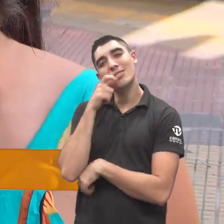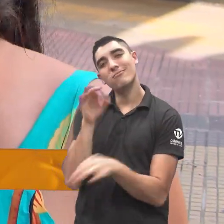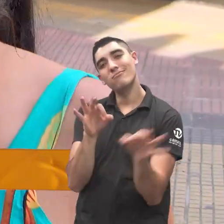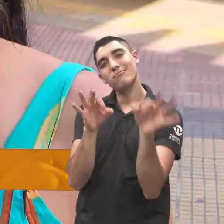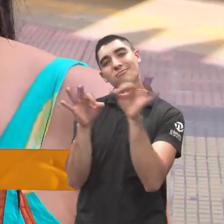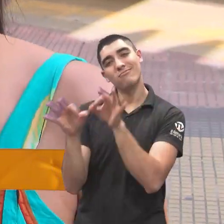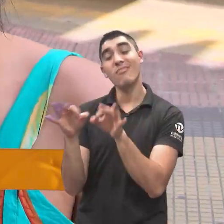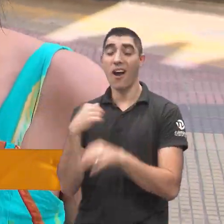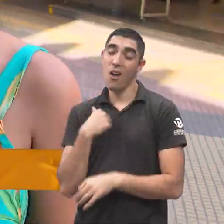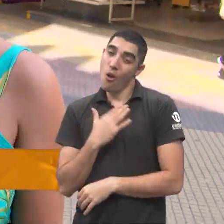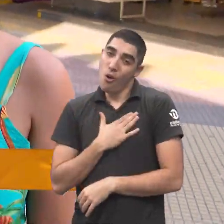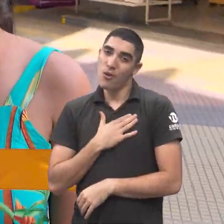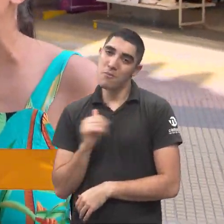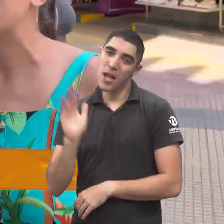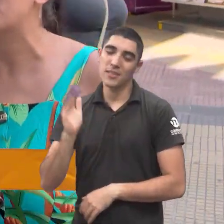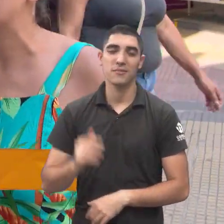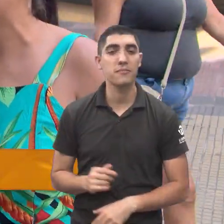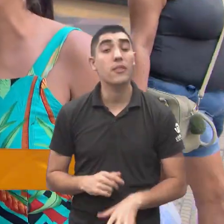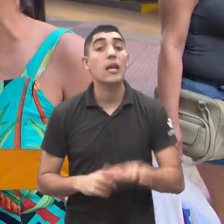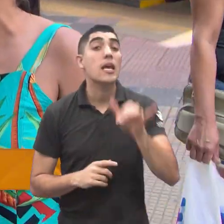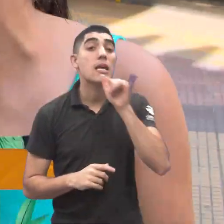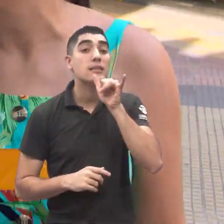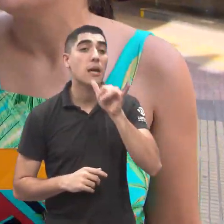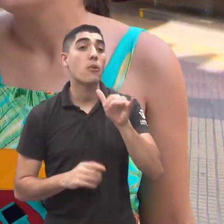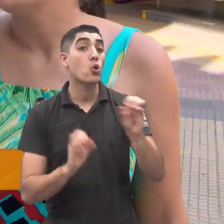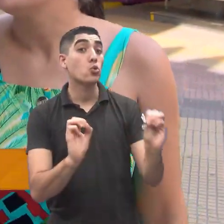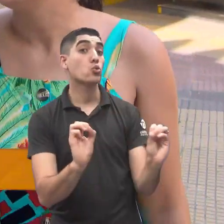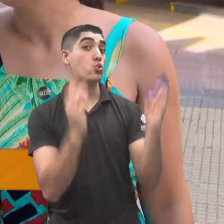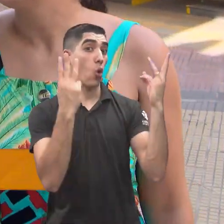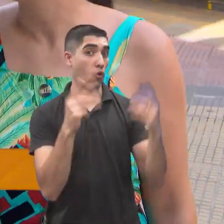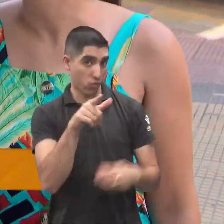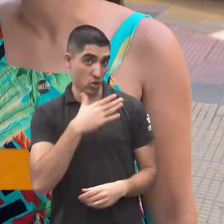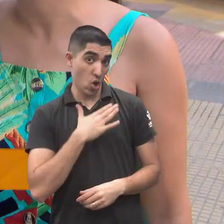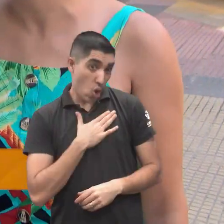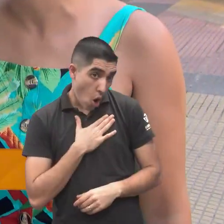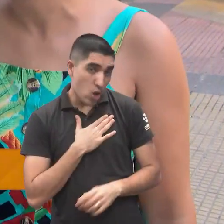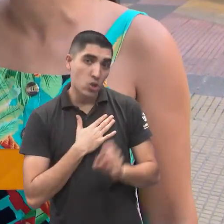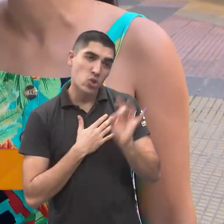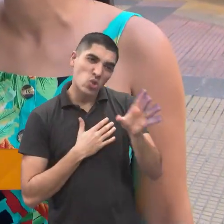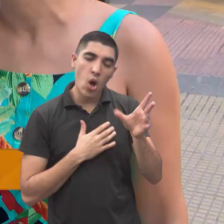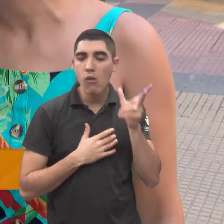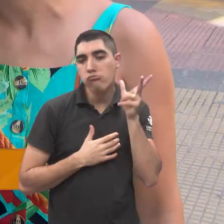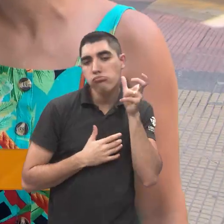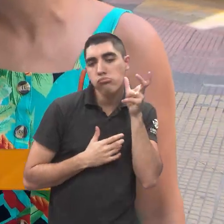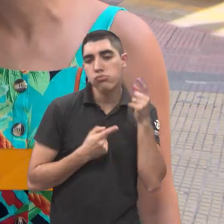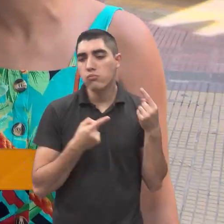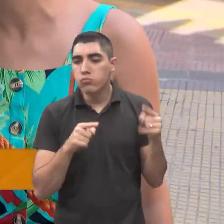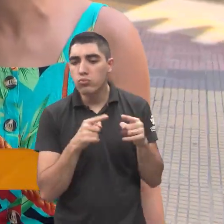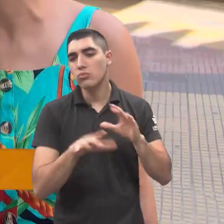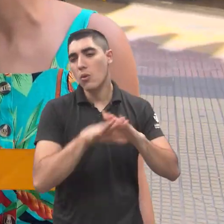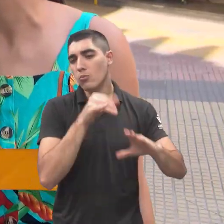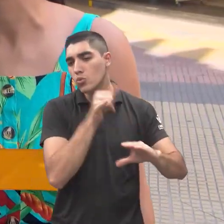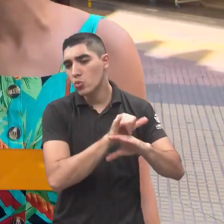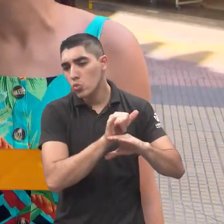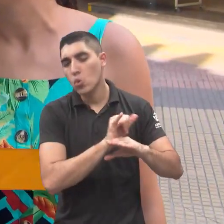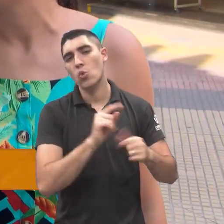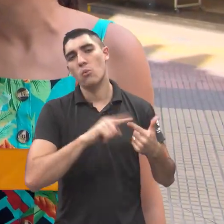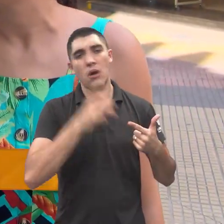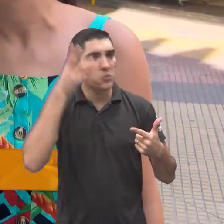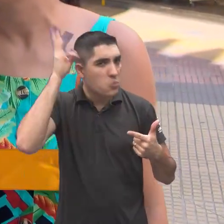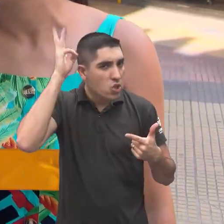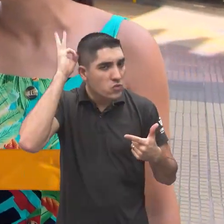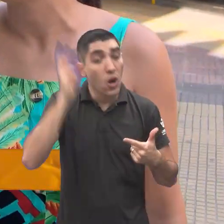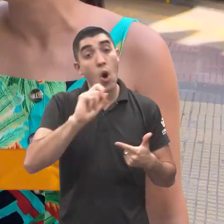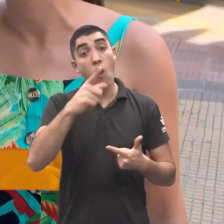pra viver tudo isso, né? Então eu acho que é bem legal. E quando o assunto é, por exemplo, um show, você prefere ouvir a música do artista só nesses